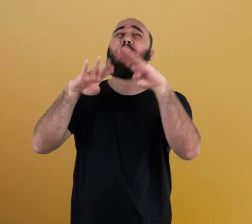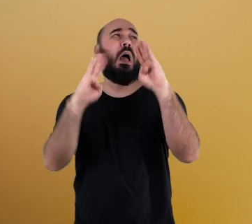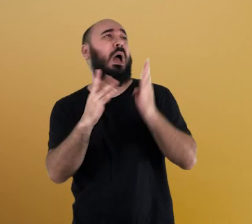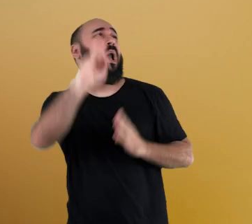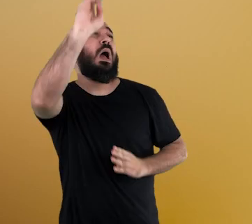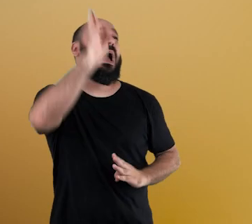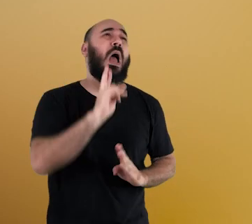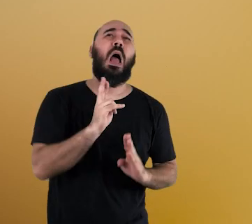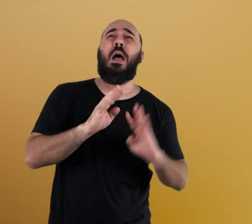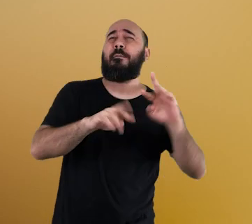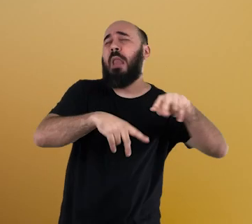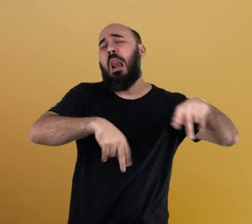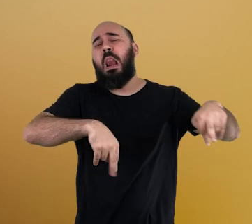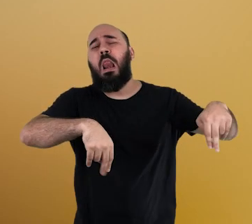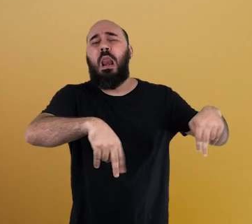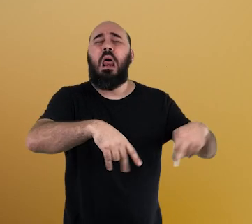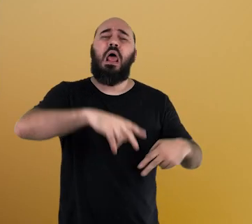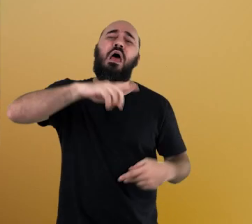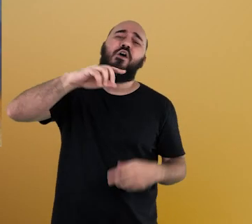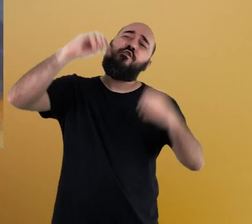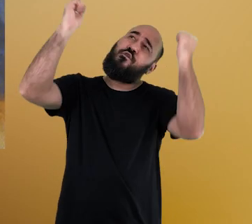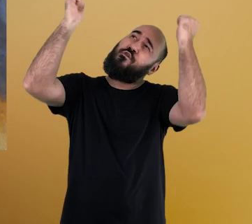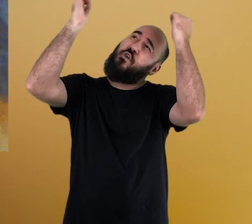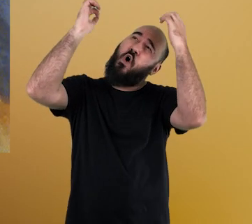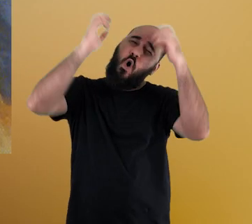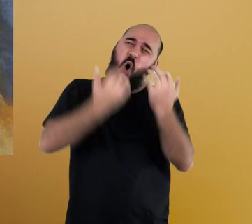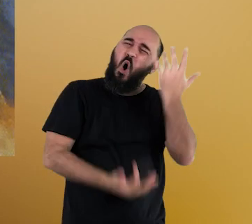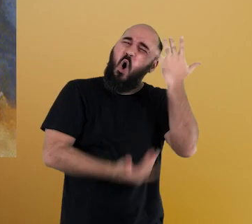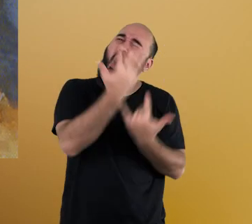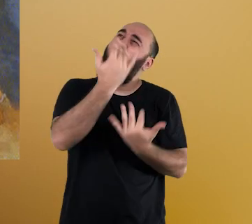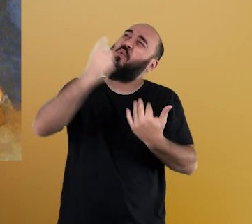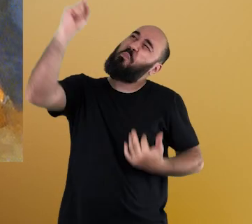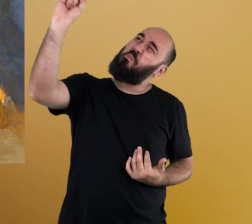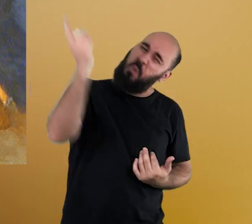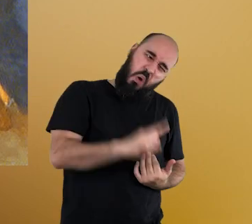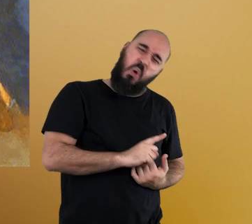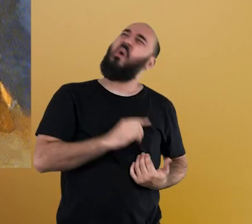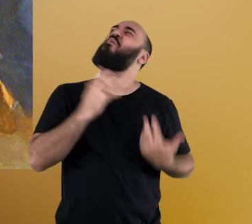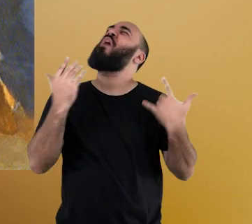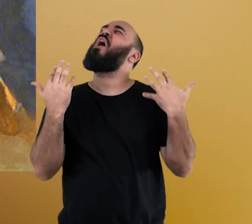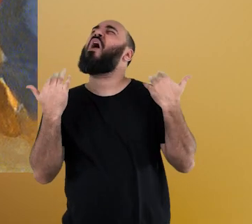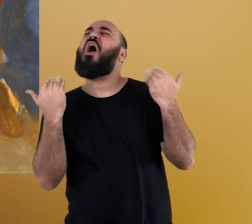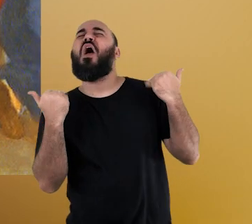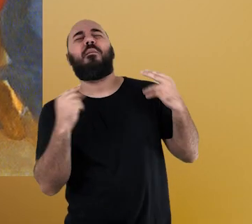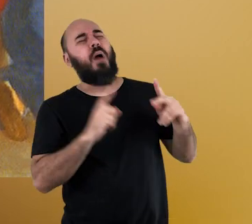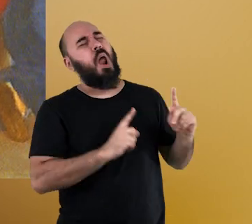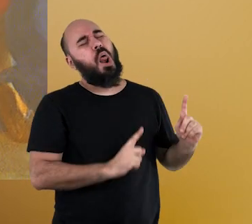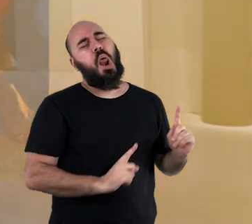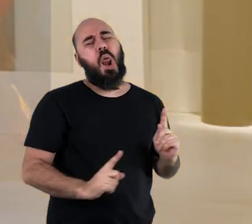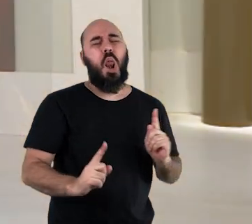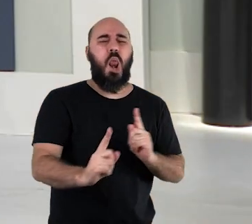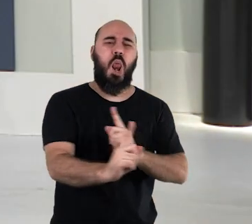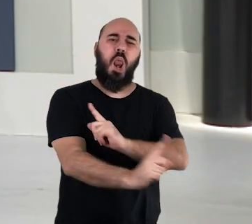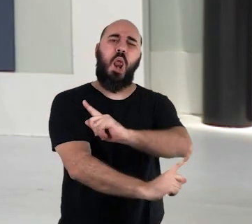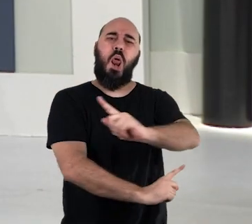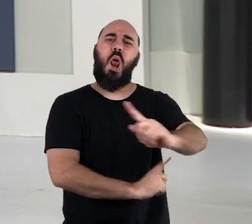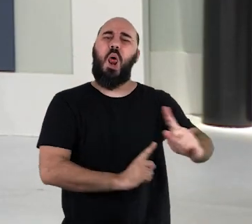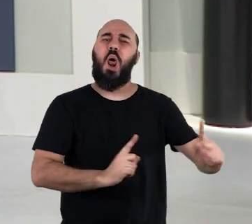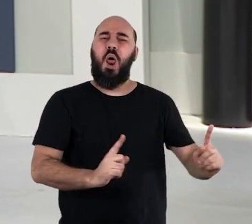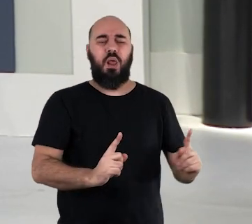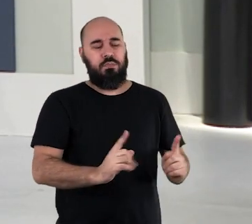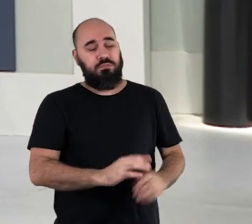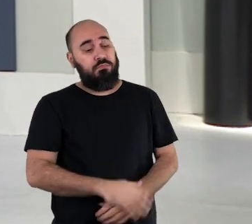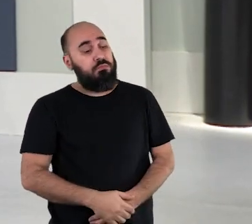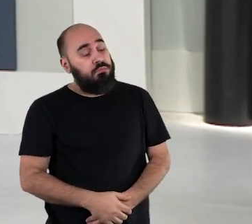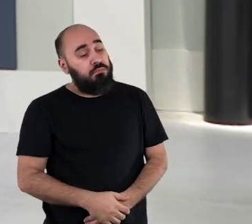o nosso pedido, manda fogo do céu para consumir essa oferta que está sobre o altar. Mas nada acontecia. E